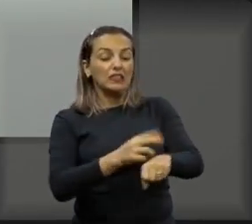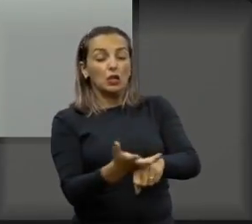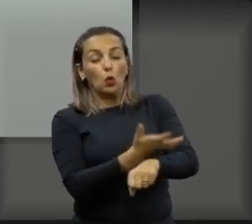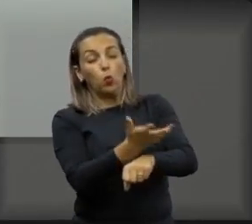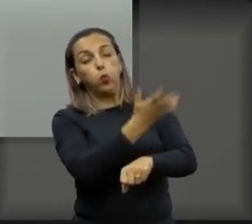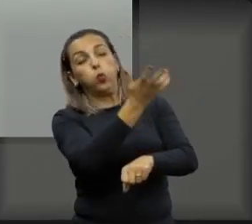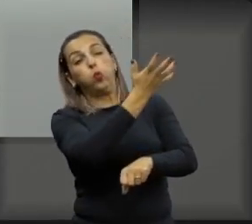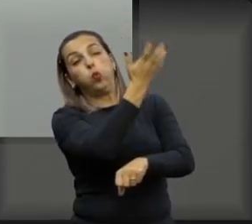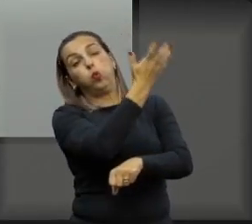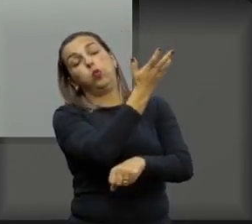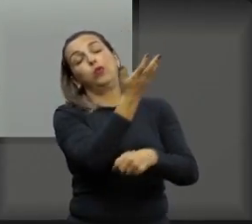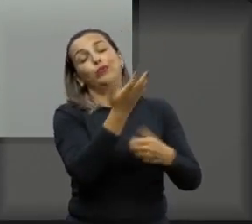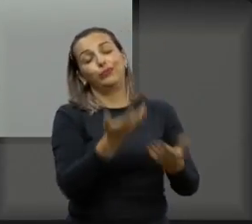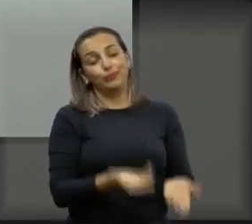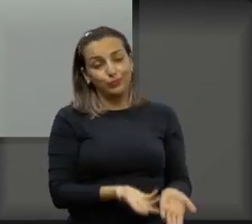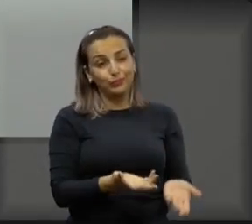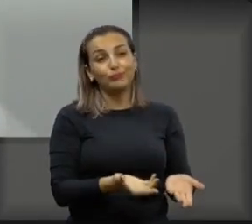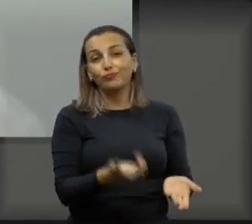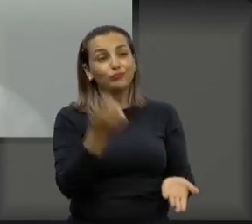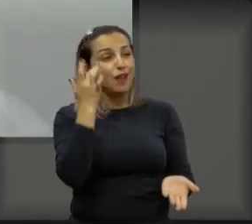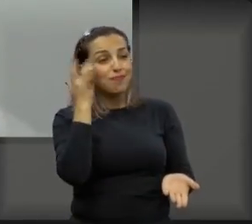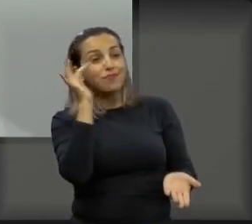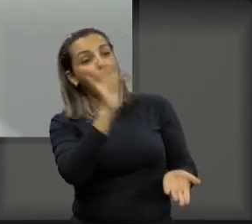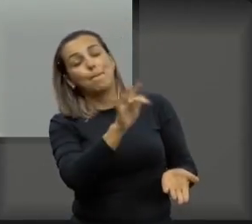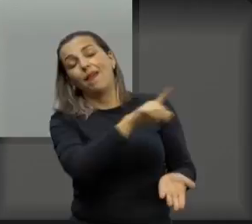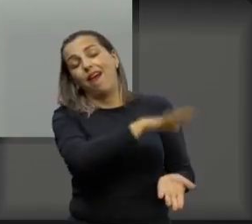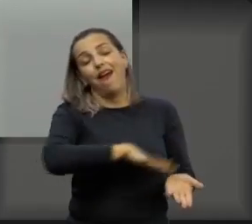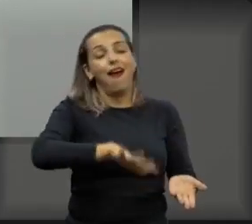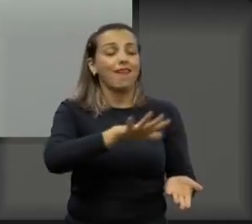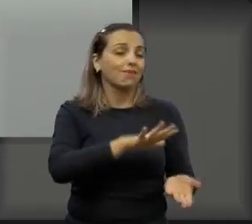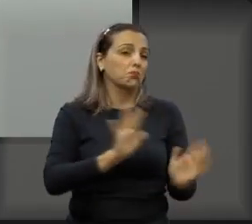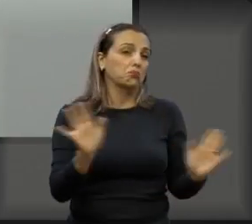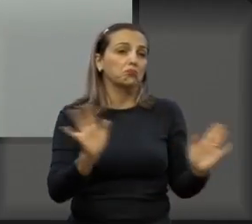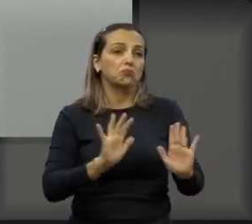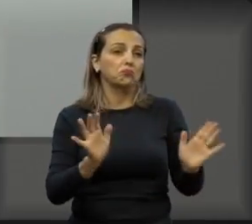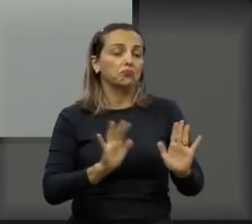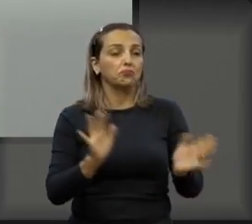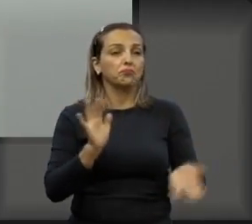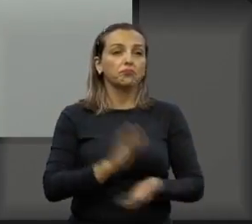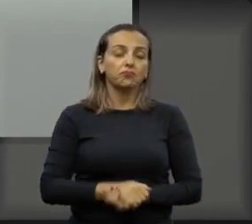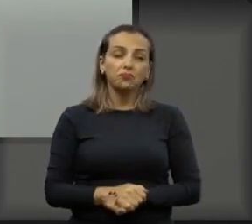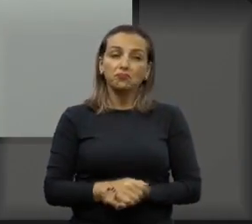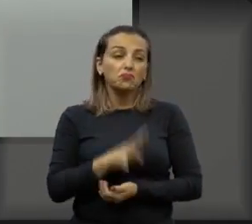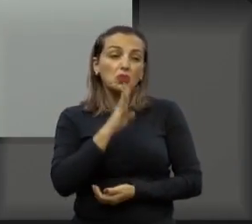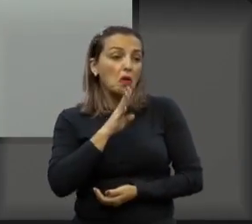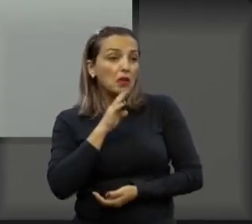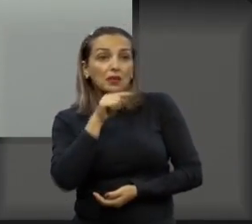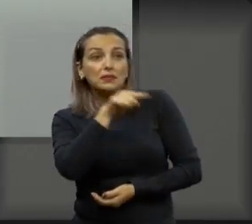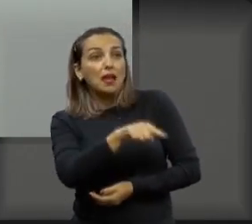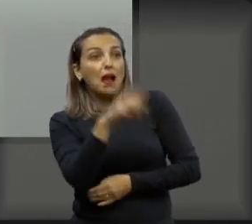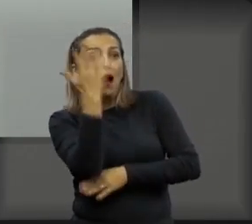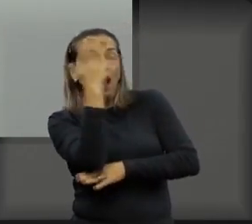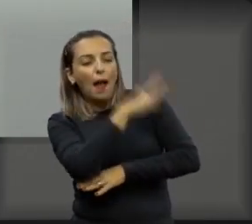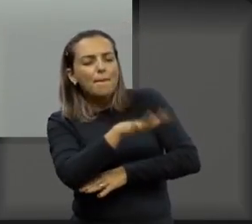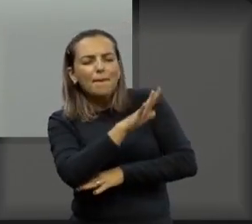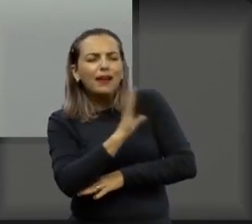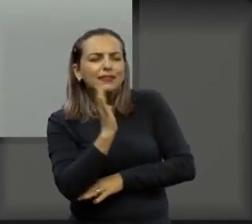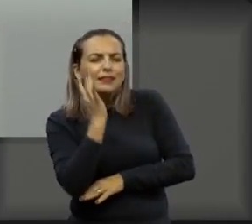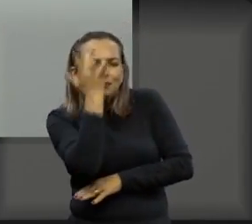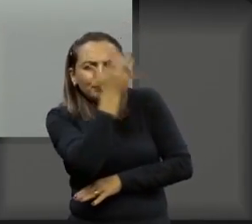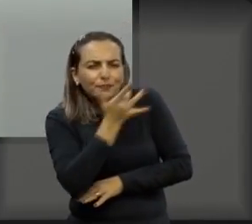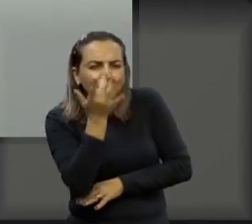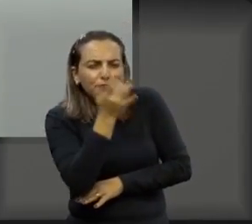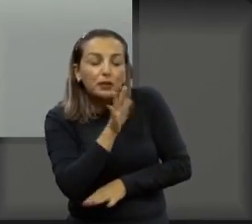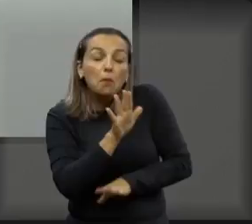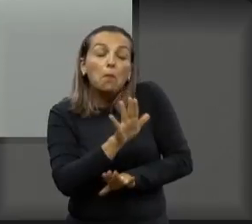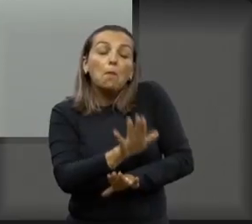toda a praça. É uma praça que nem eu sabia. E olha que eu sou da região, lá do Jardim Dayá. Eu não conhecia aquela pracinha, mas é tão bonitinha.